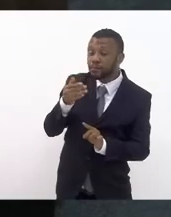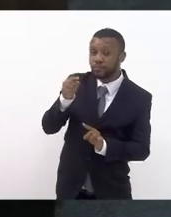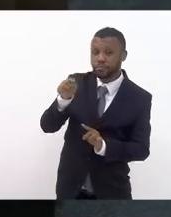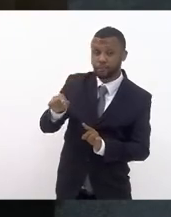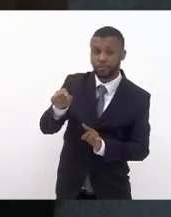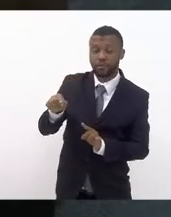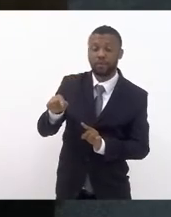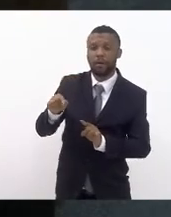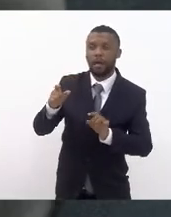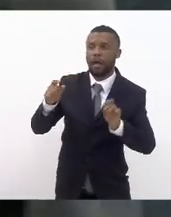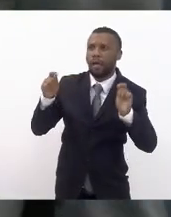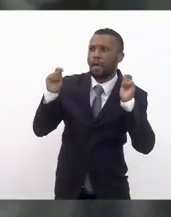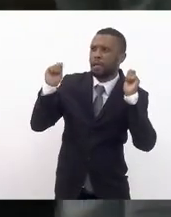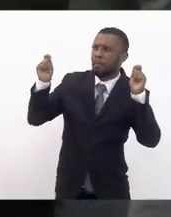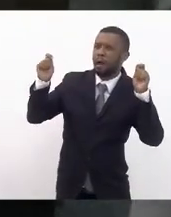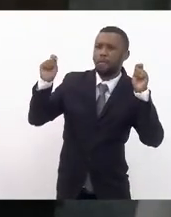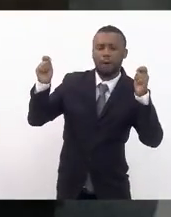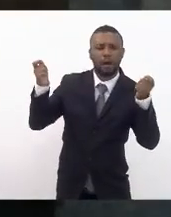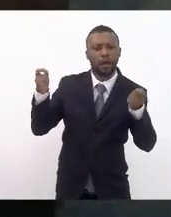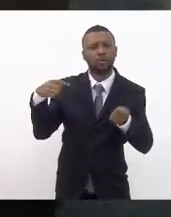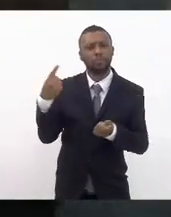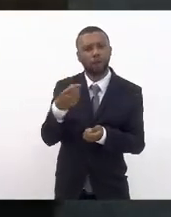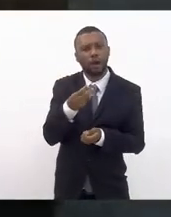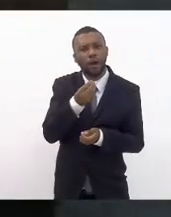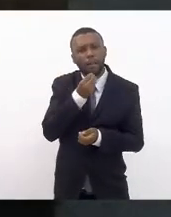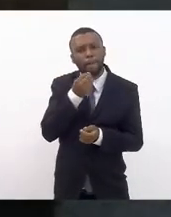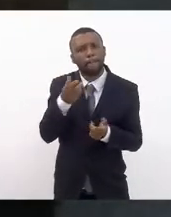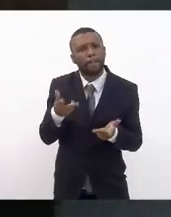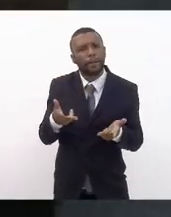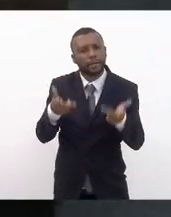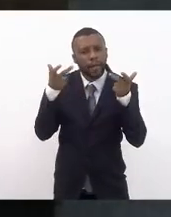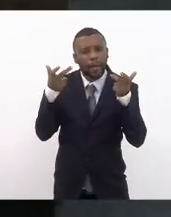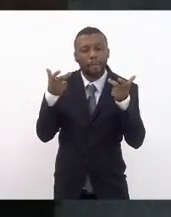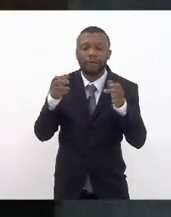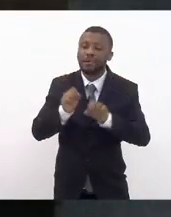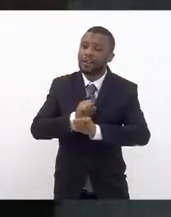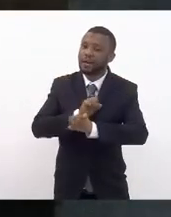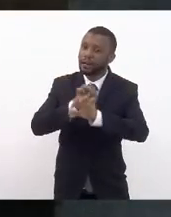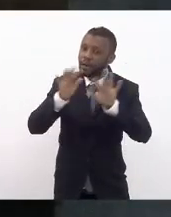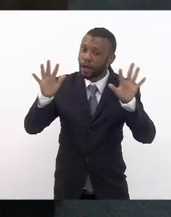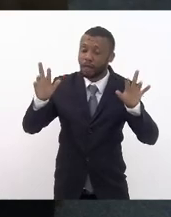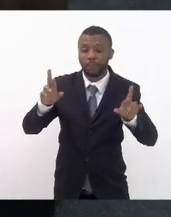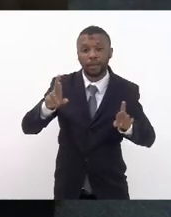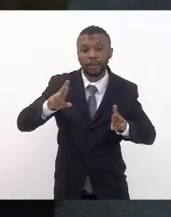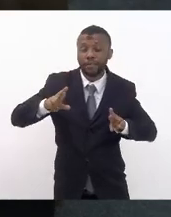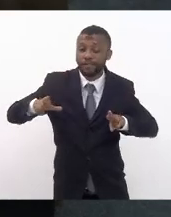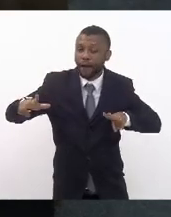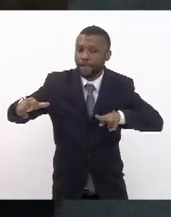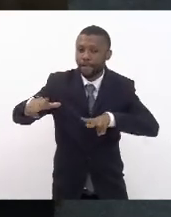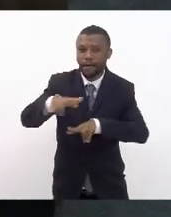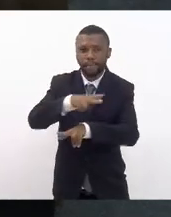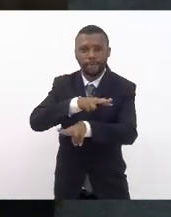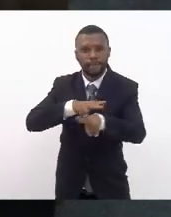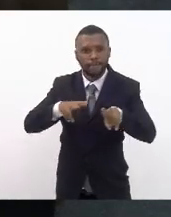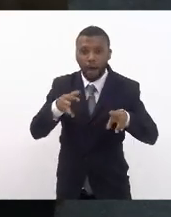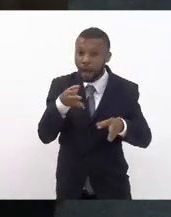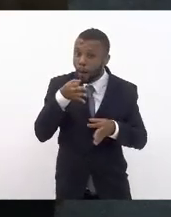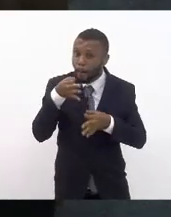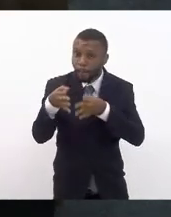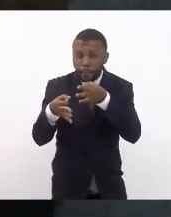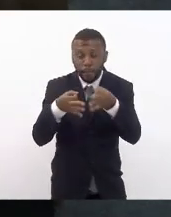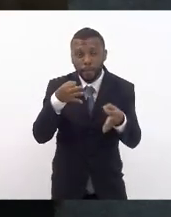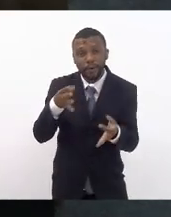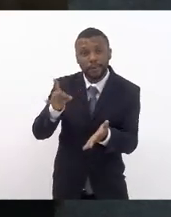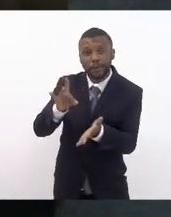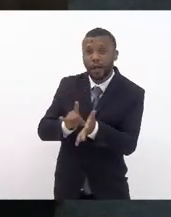manifestação, porque a gente pode ver claramente as diferenças, é exatamente